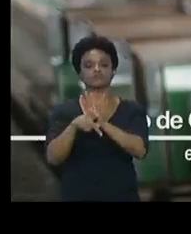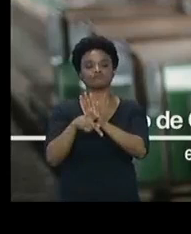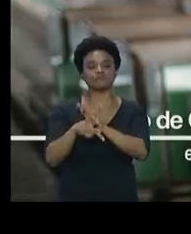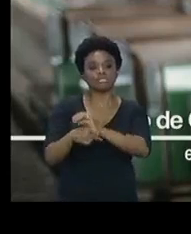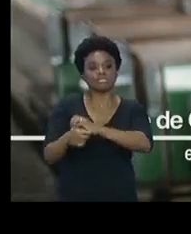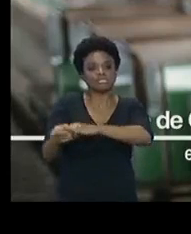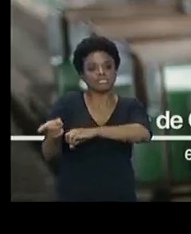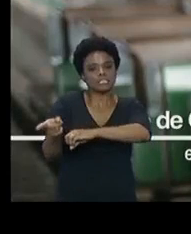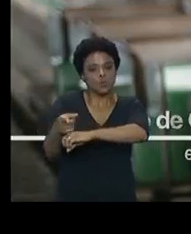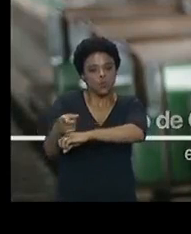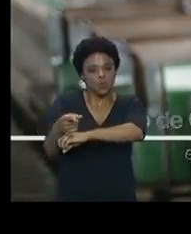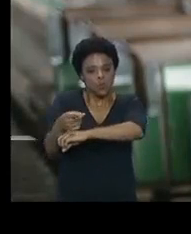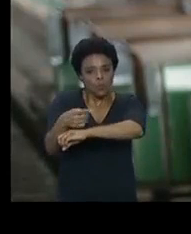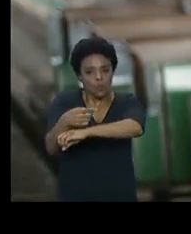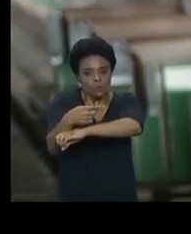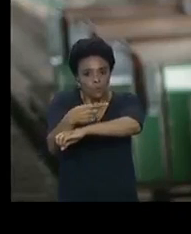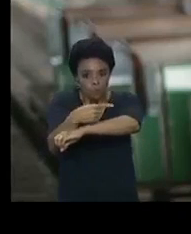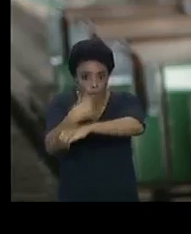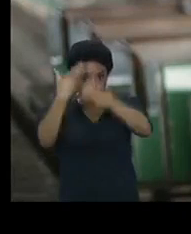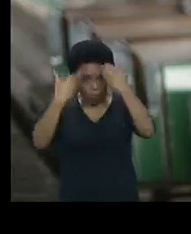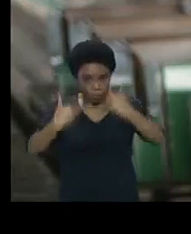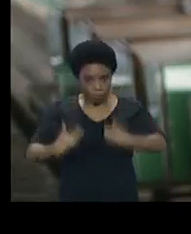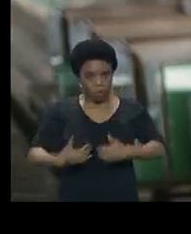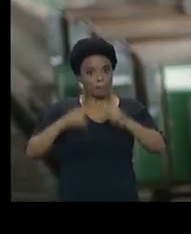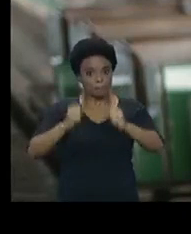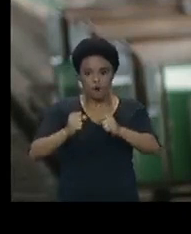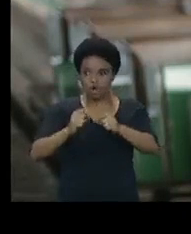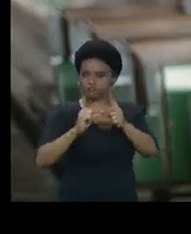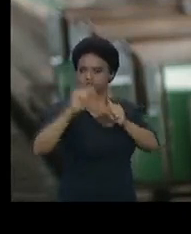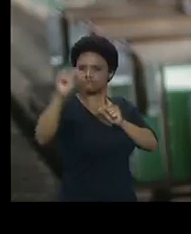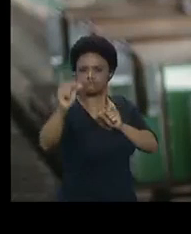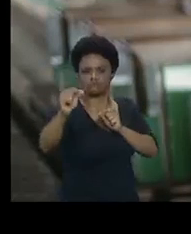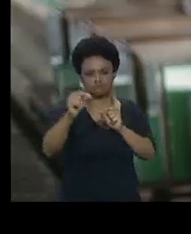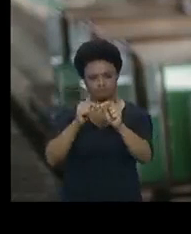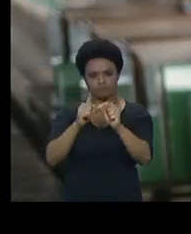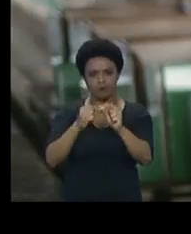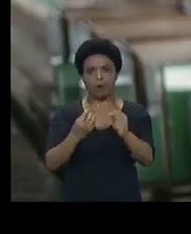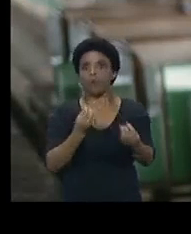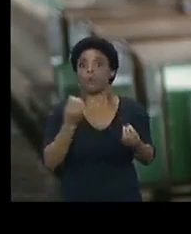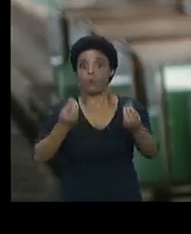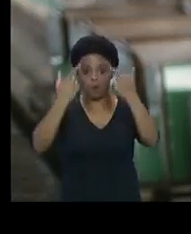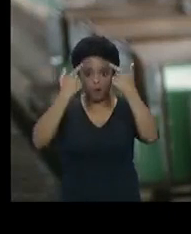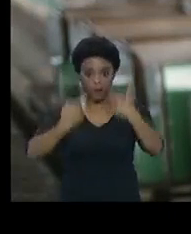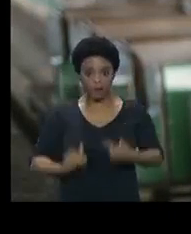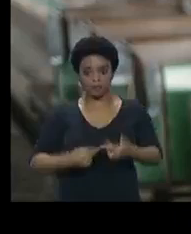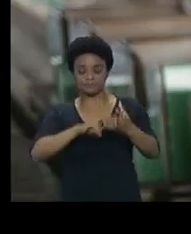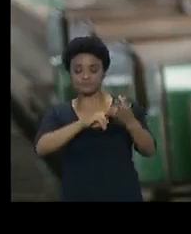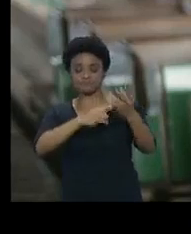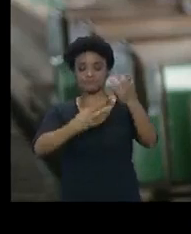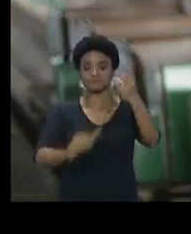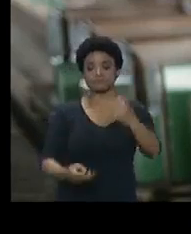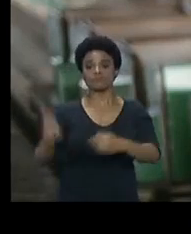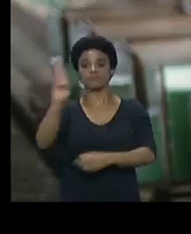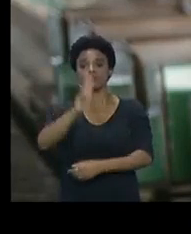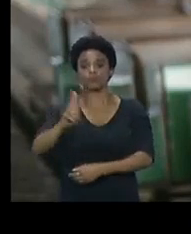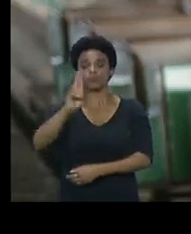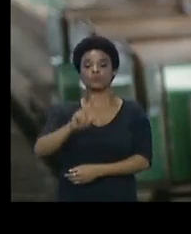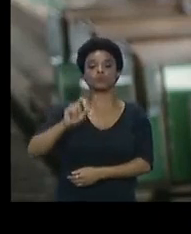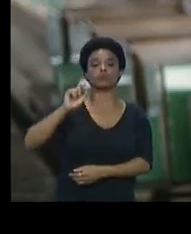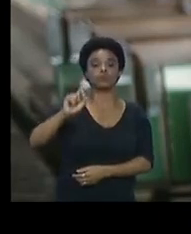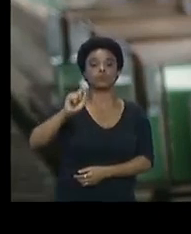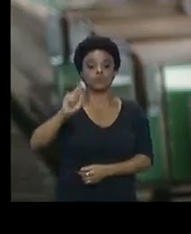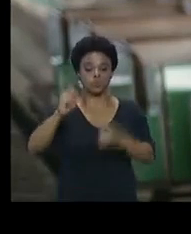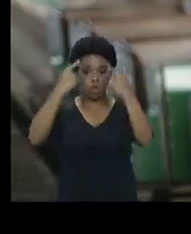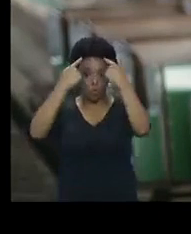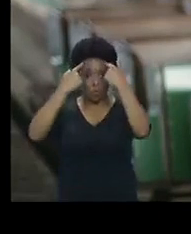que o corpo humano pode receber durante esse percurso. Ou seja, a derivada se enquadra na função do que? O corpo, quando está